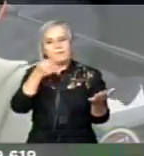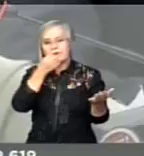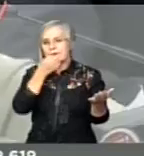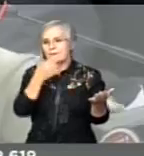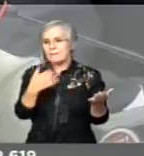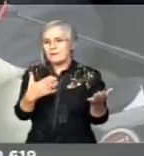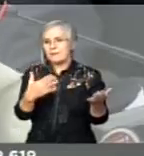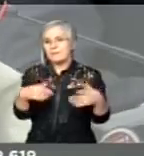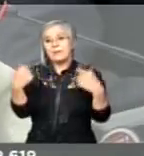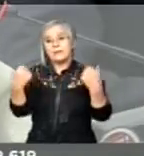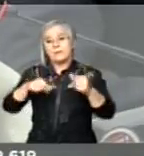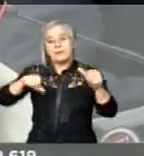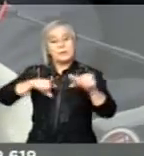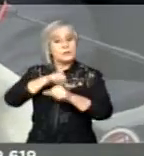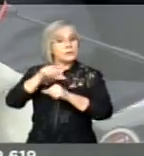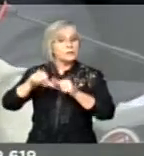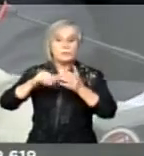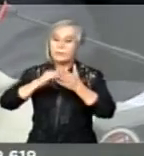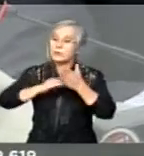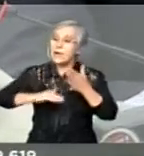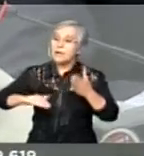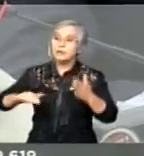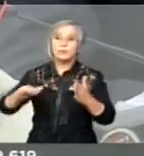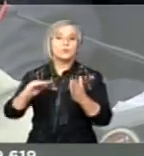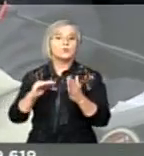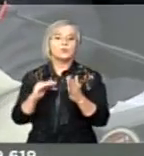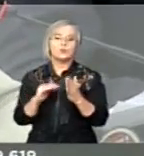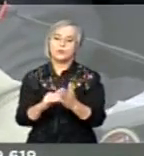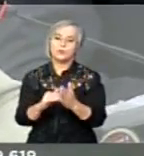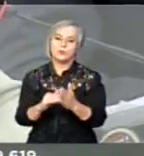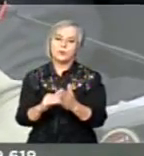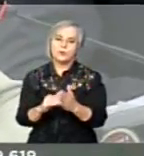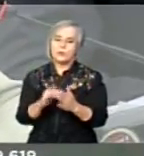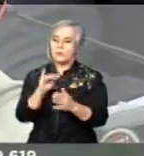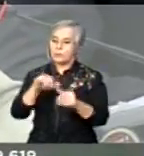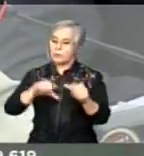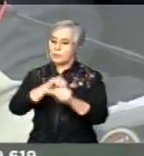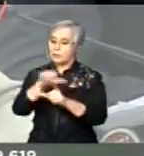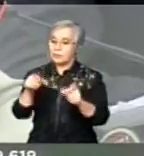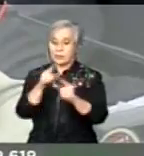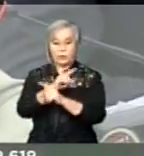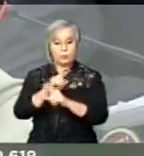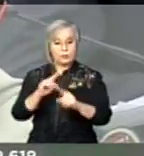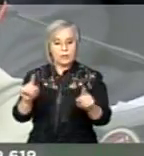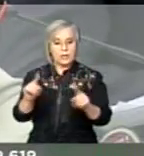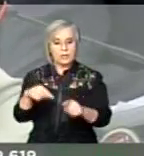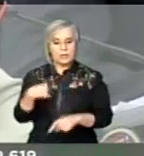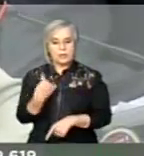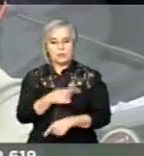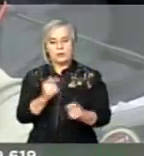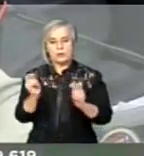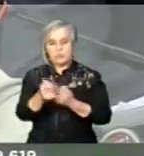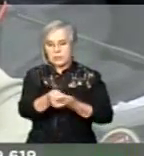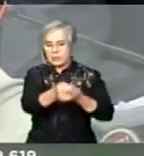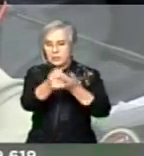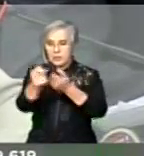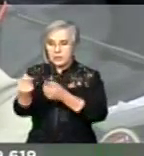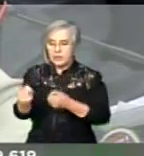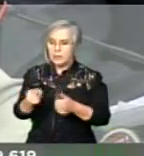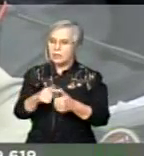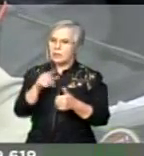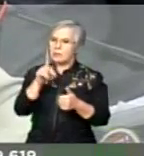essencial, é preciso mudar tudo sob pena da gente enganar. O PMDB de